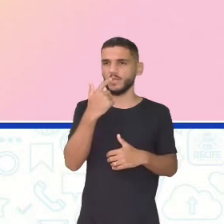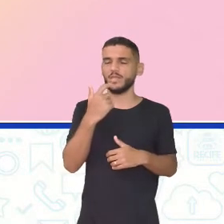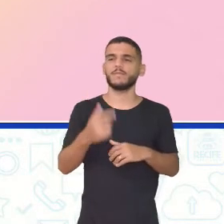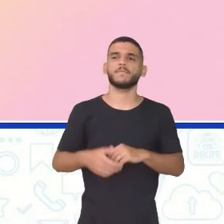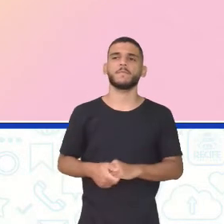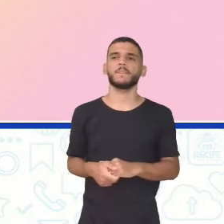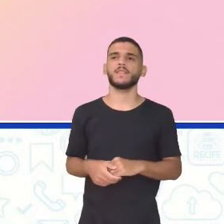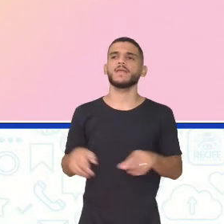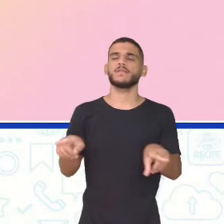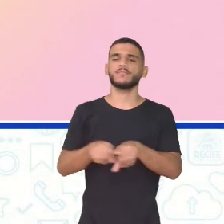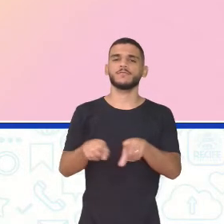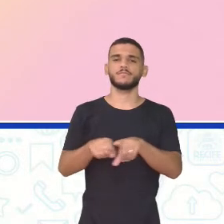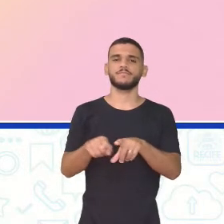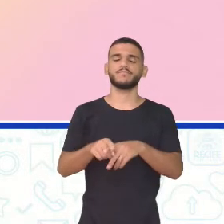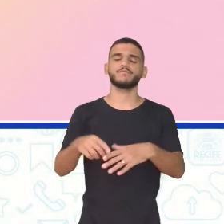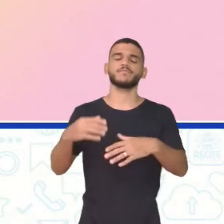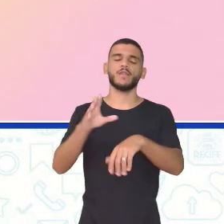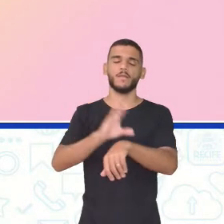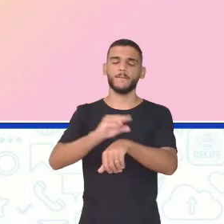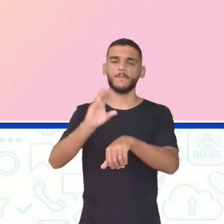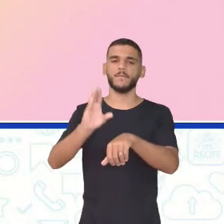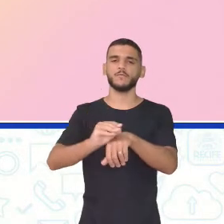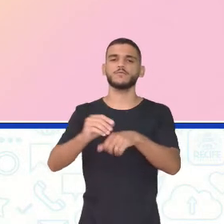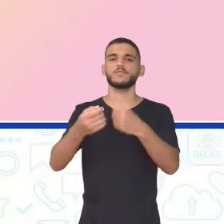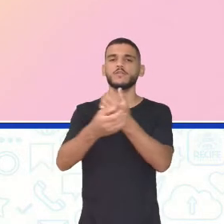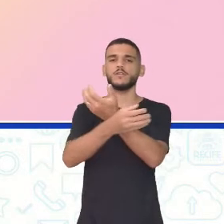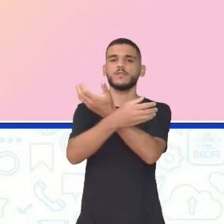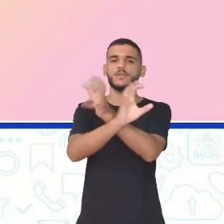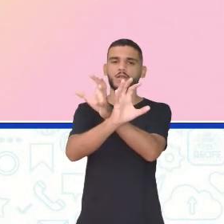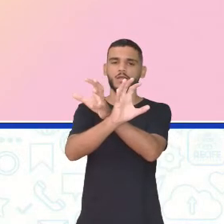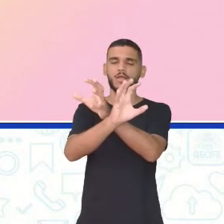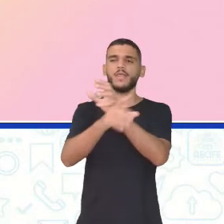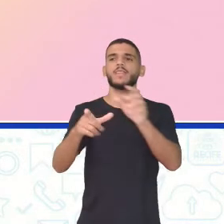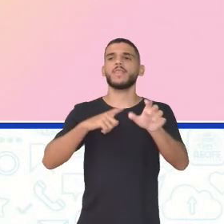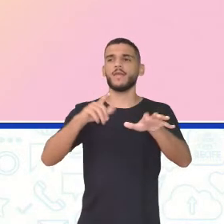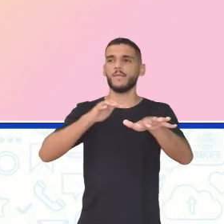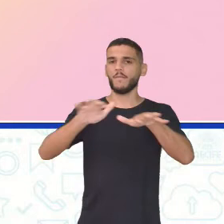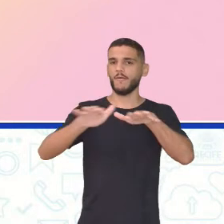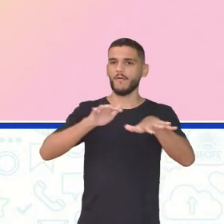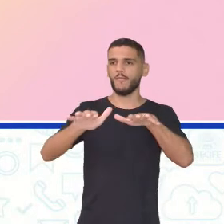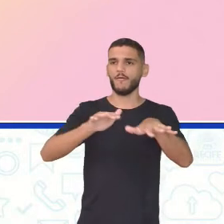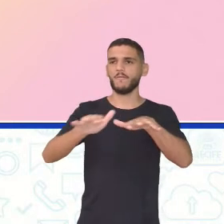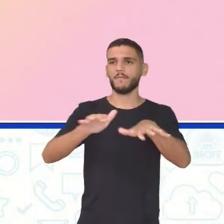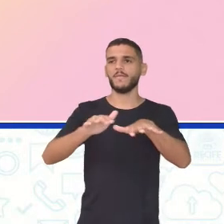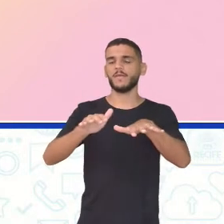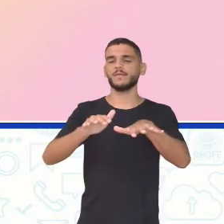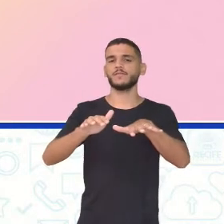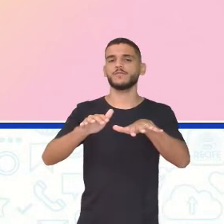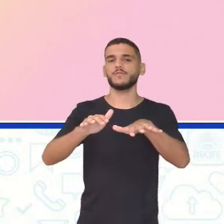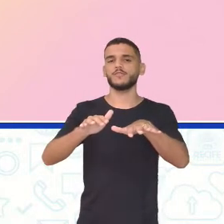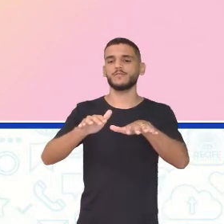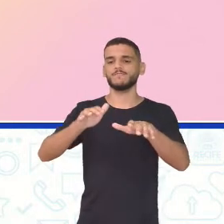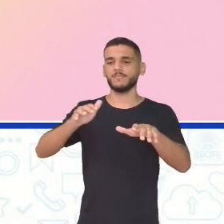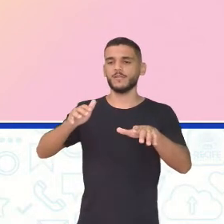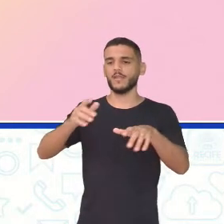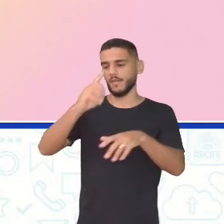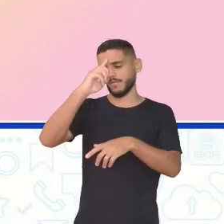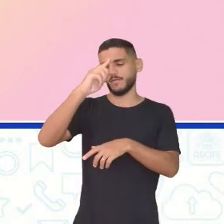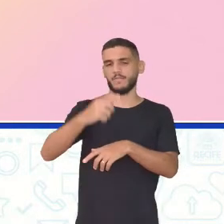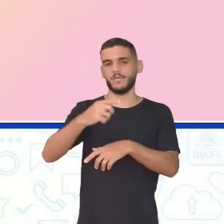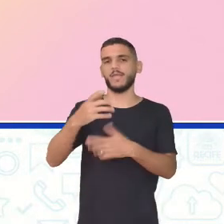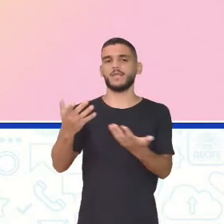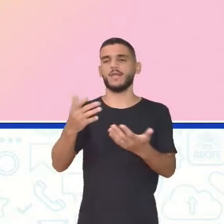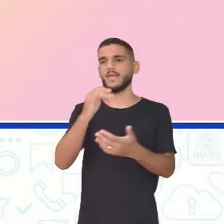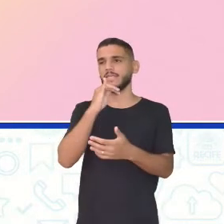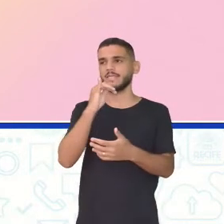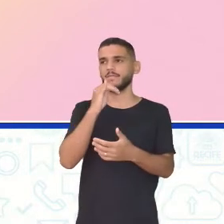tecido muscular estriado esquelético. Então, aqui ele realiza movimentos voluntários. Então, não adianta dizer aí na sala, né, lá